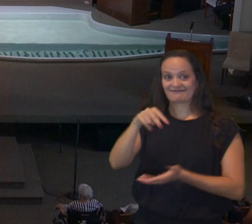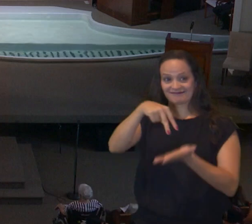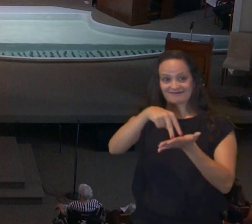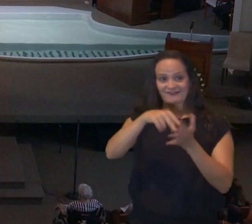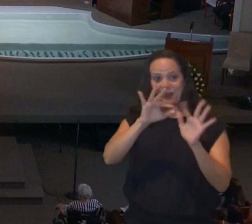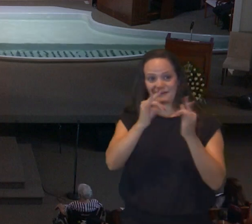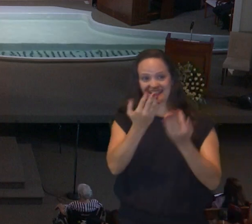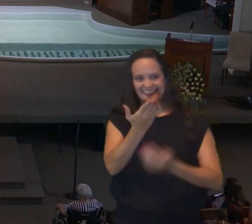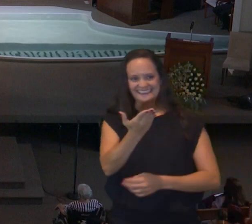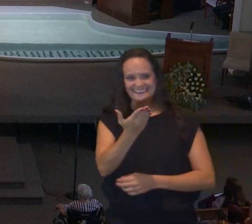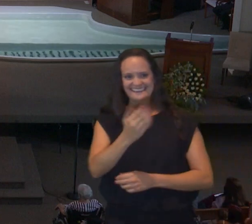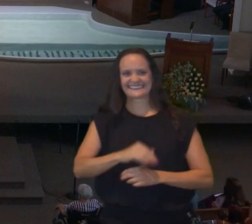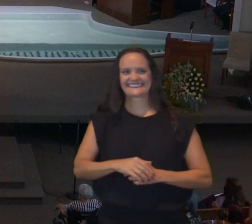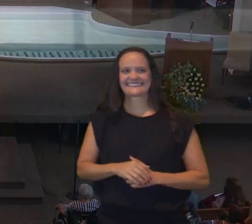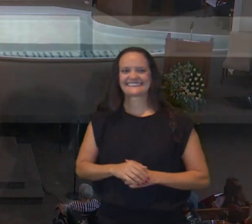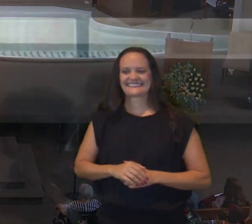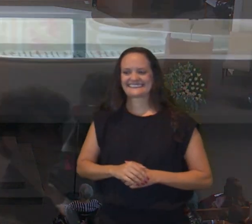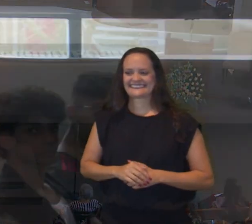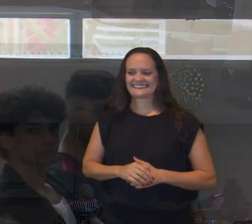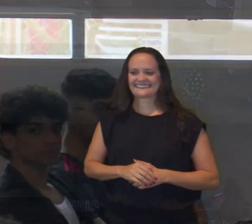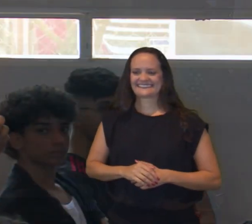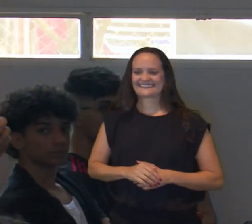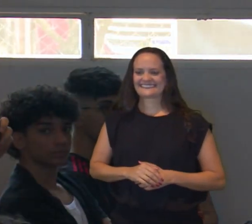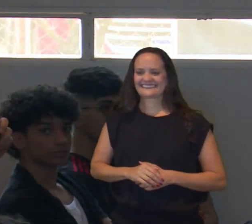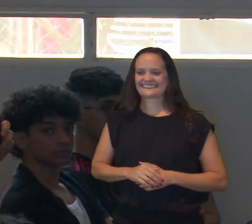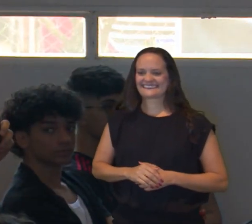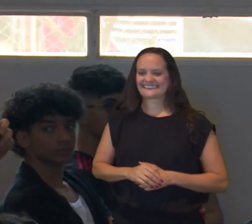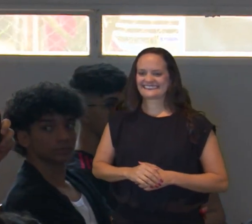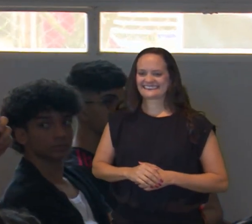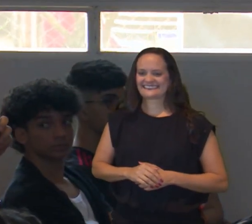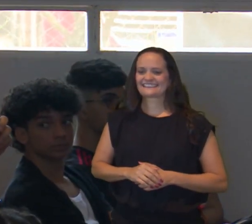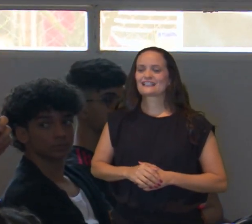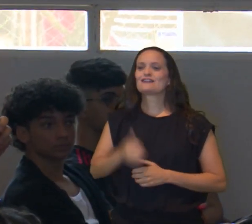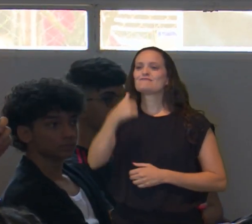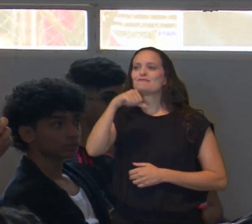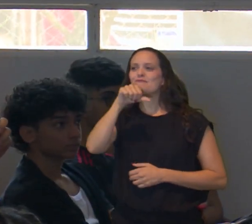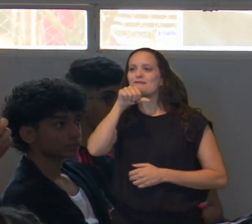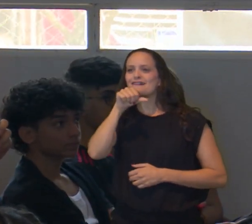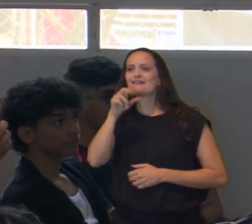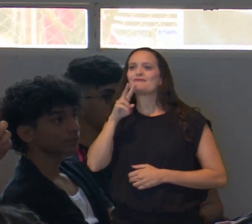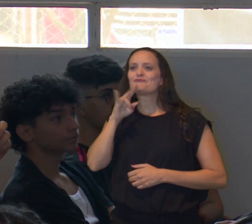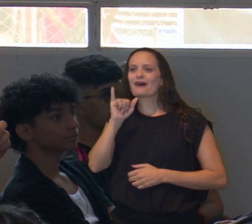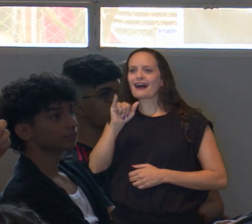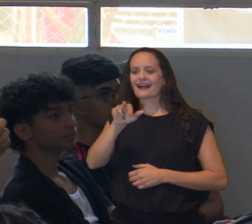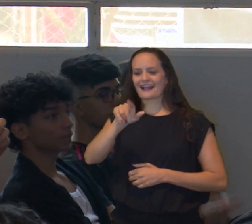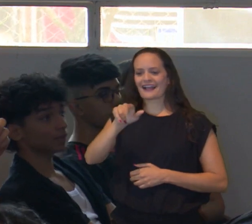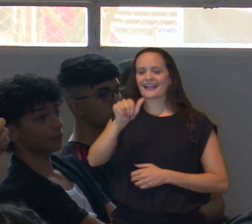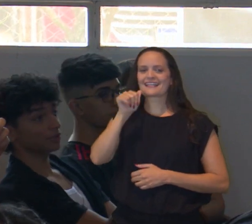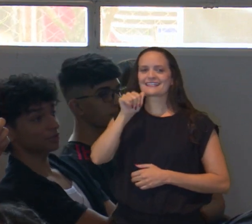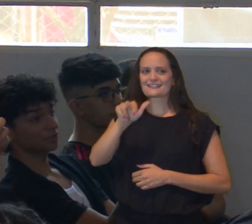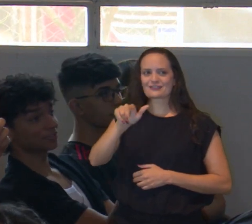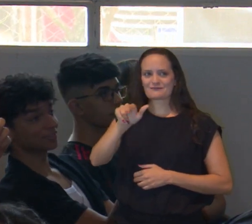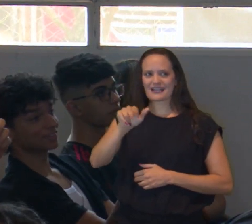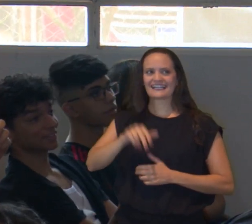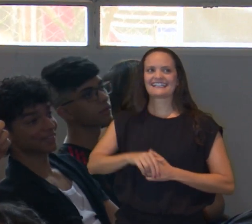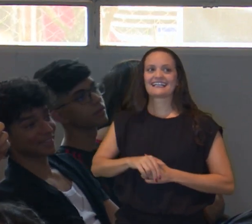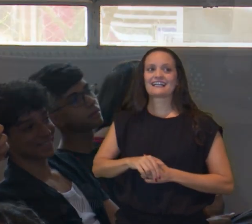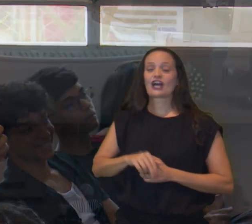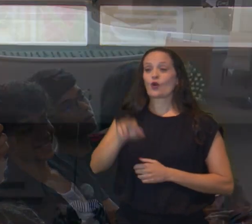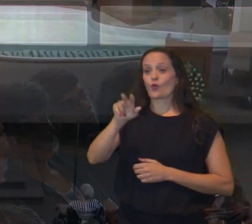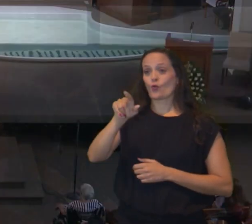pé. A Miriam, a mamãe, Davi, que veio de São Paulo.